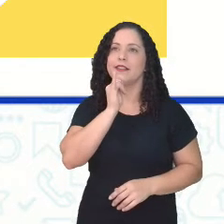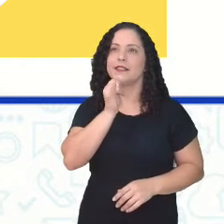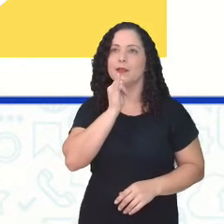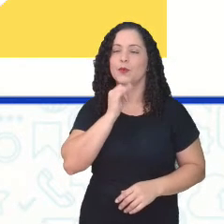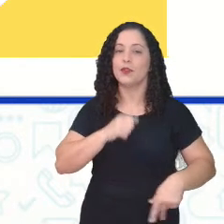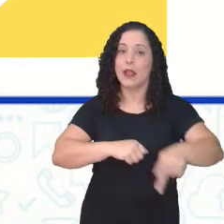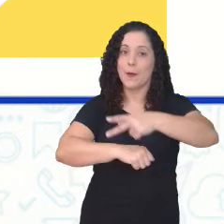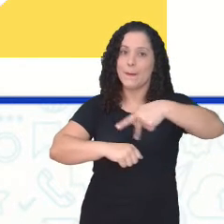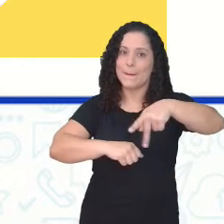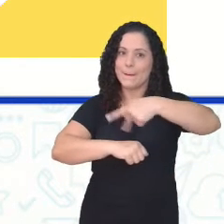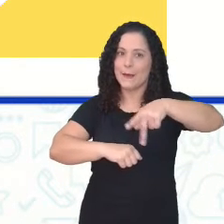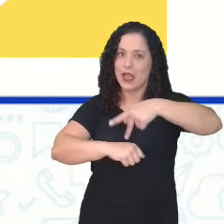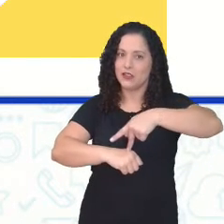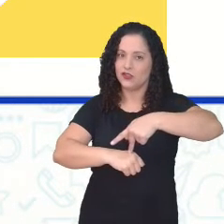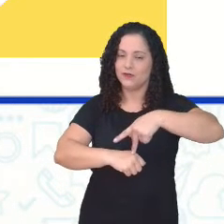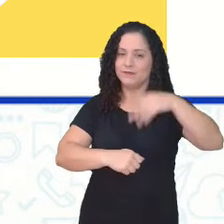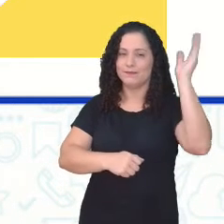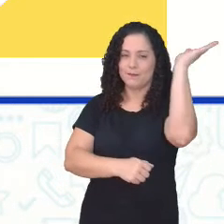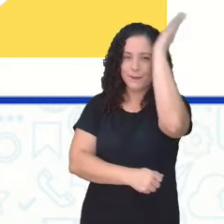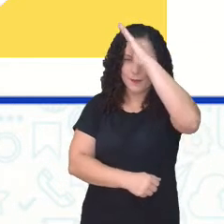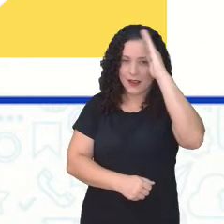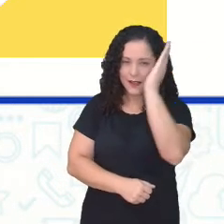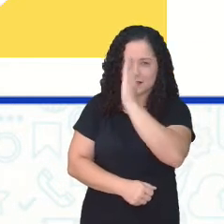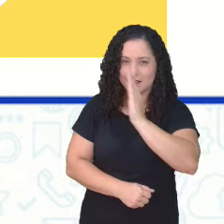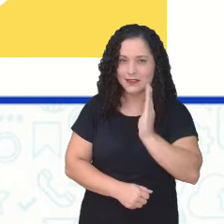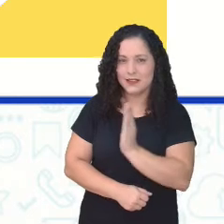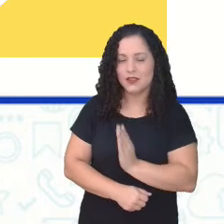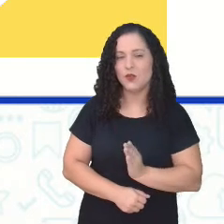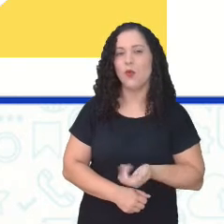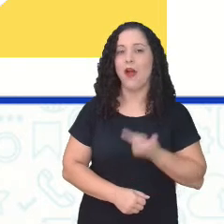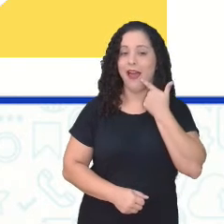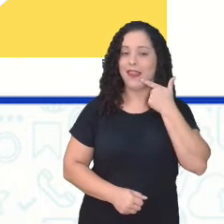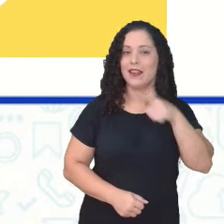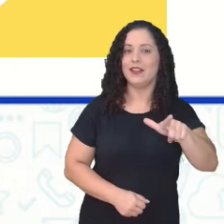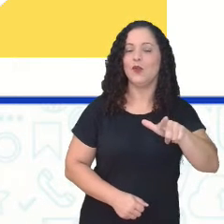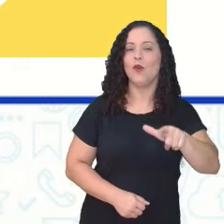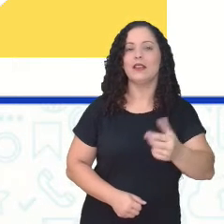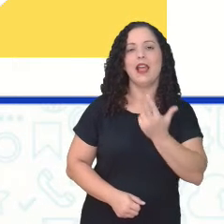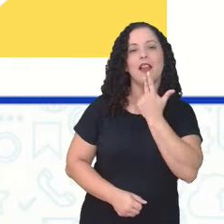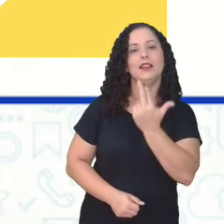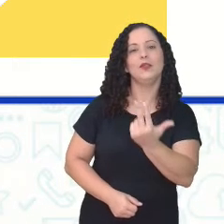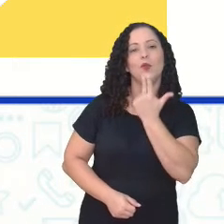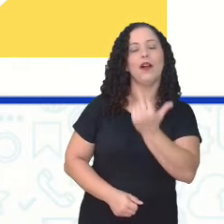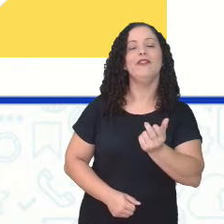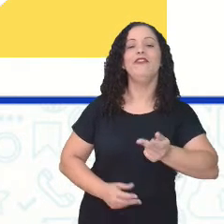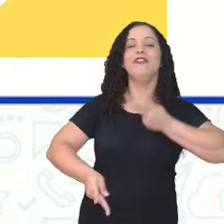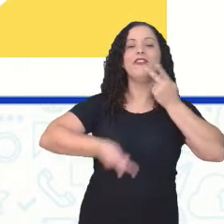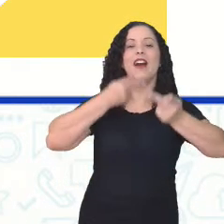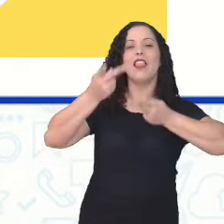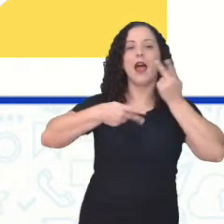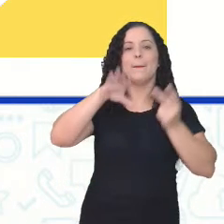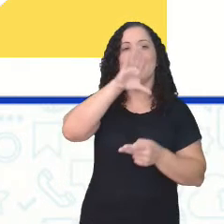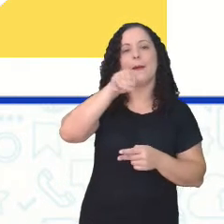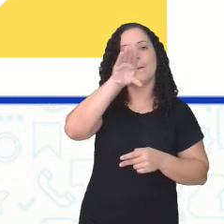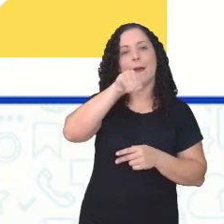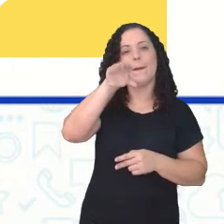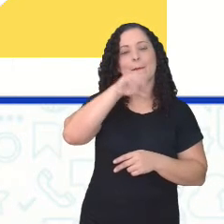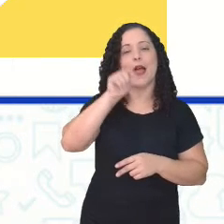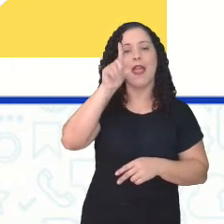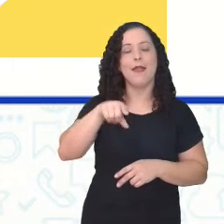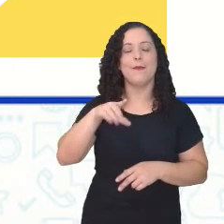país chamado Brasil, a língua, não é, que é falada nele, que predomina, é a